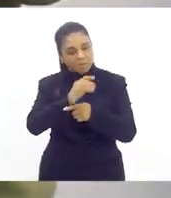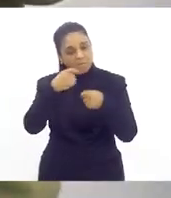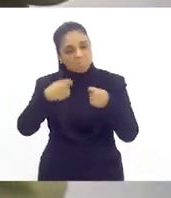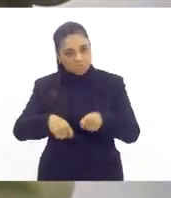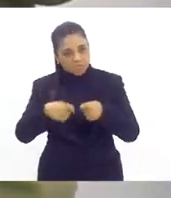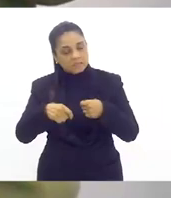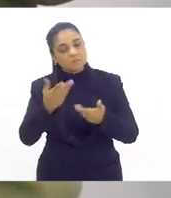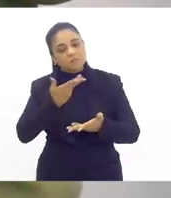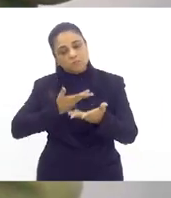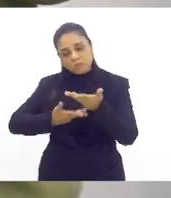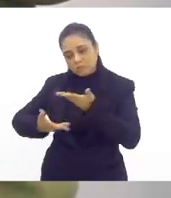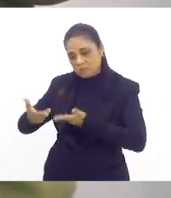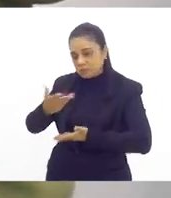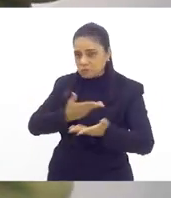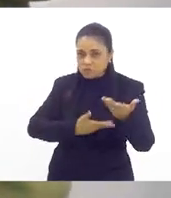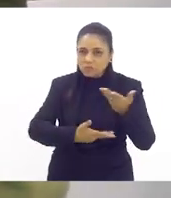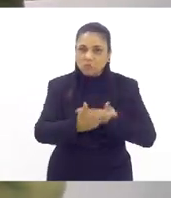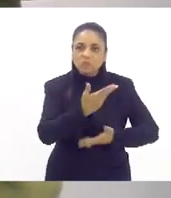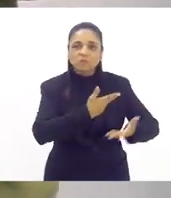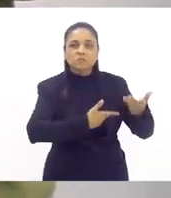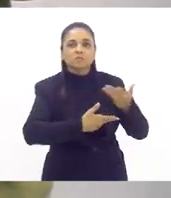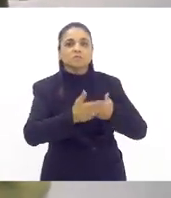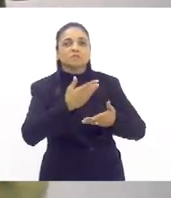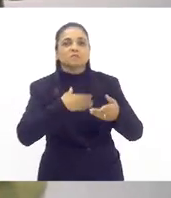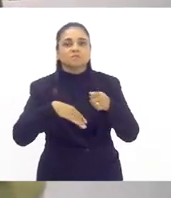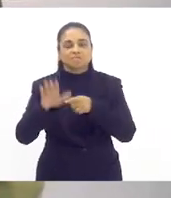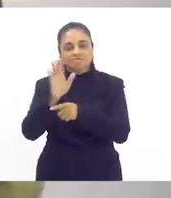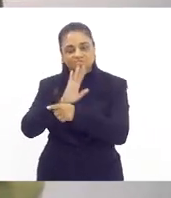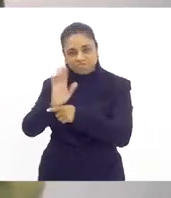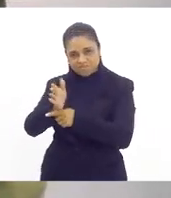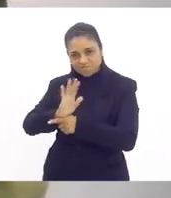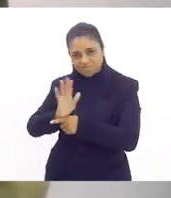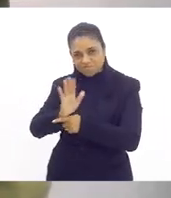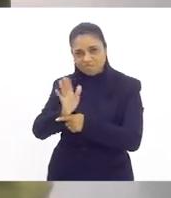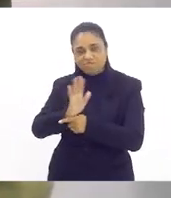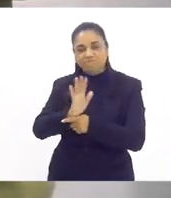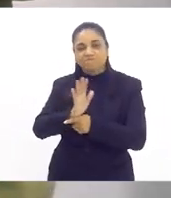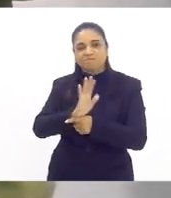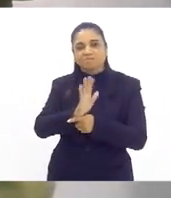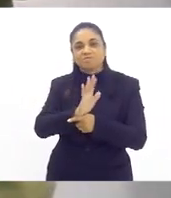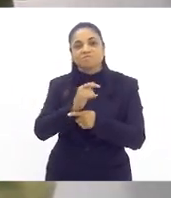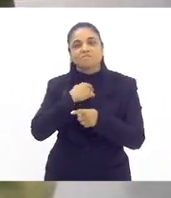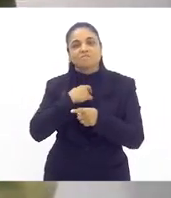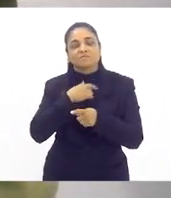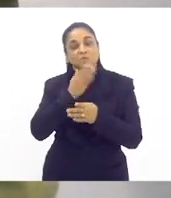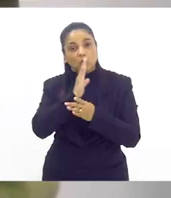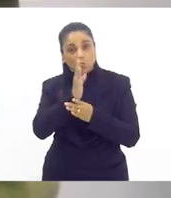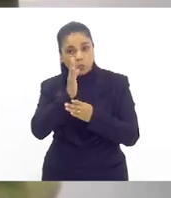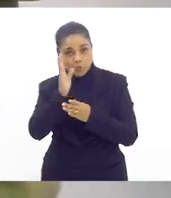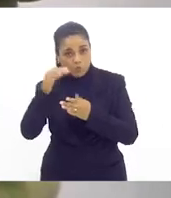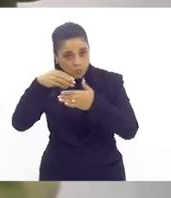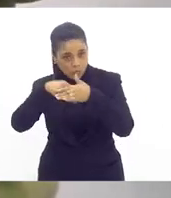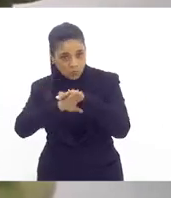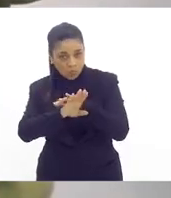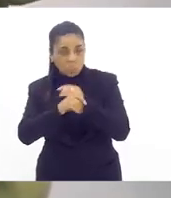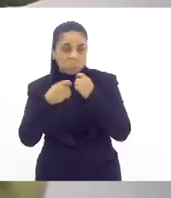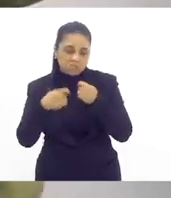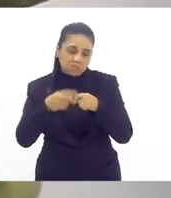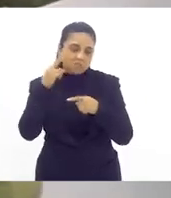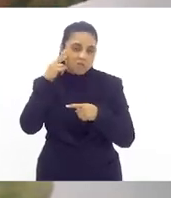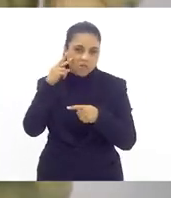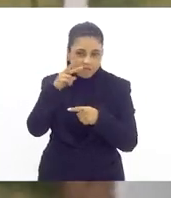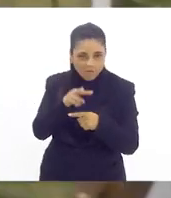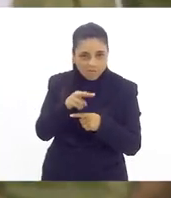circular os filmes que a gente tem nos nossos acervos eles precisam serviços